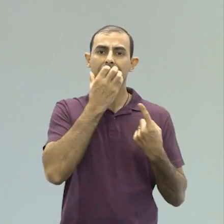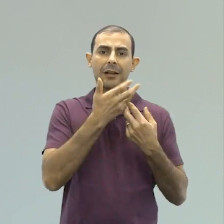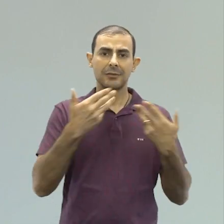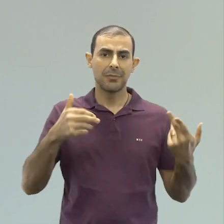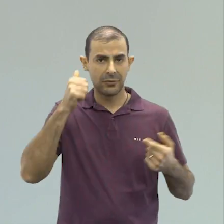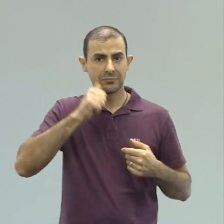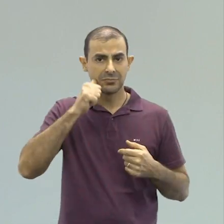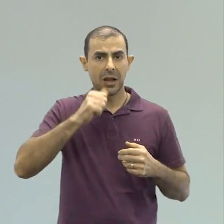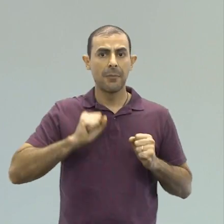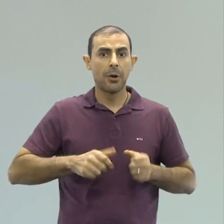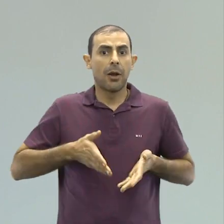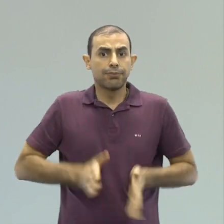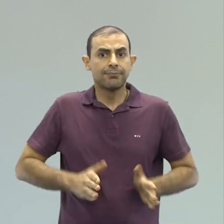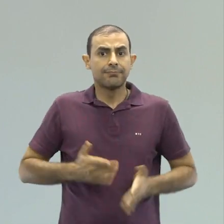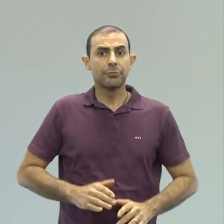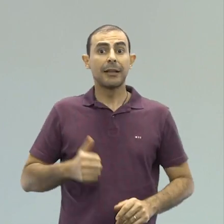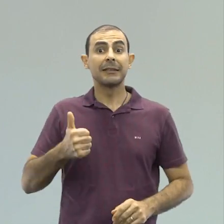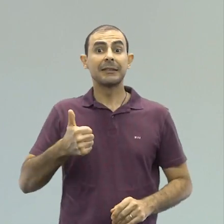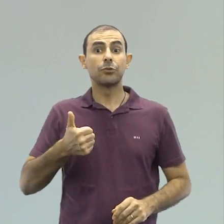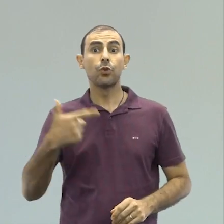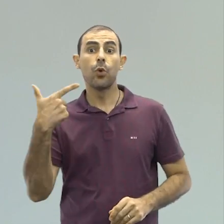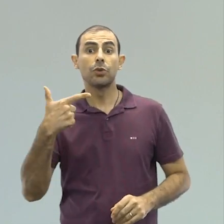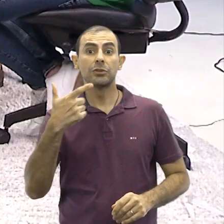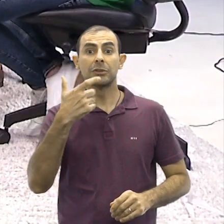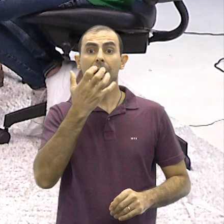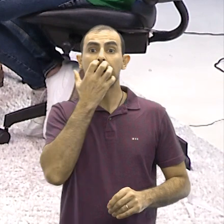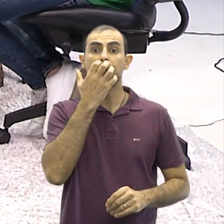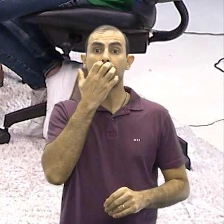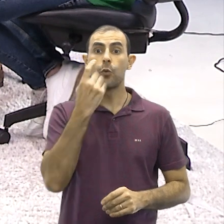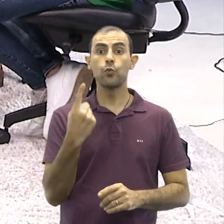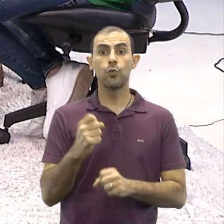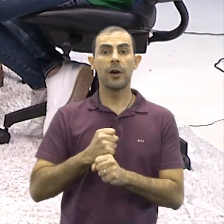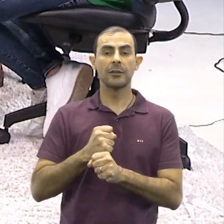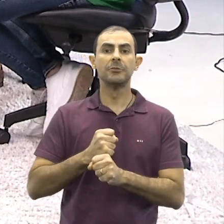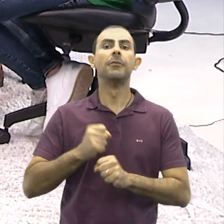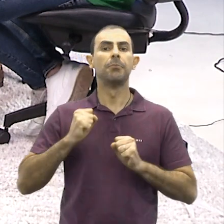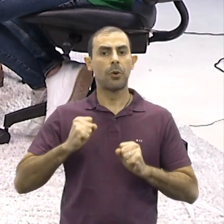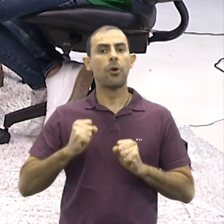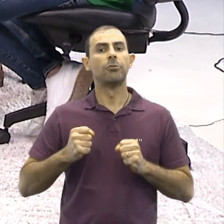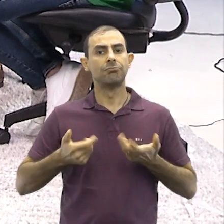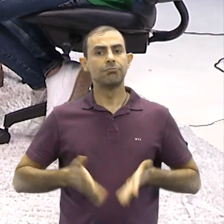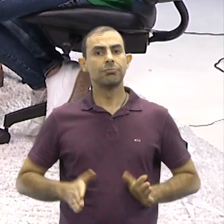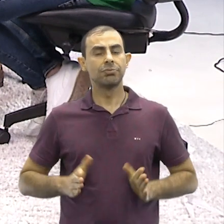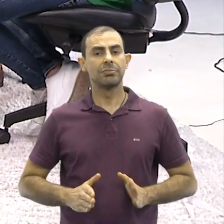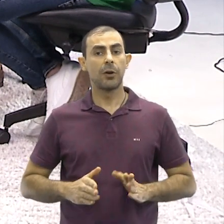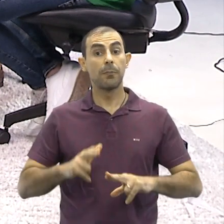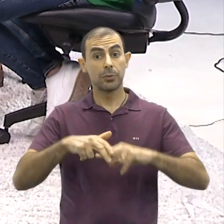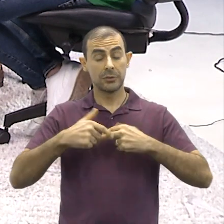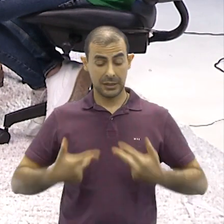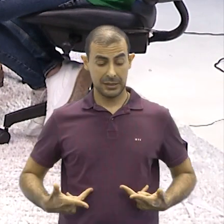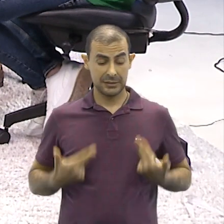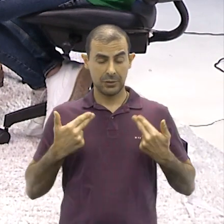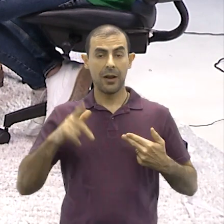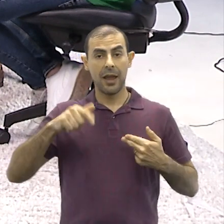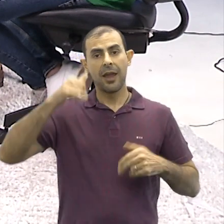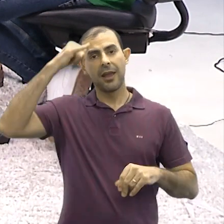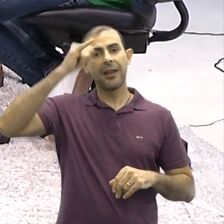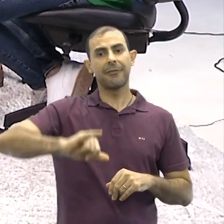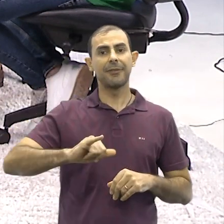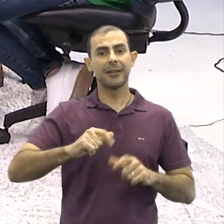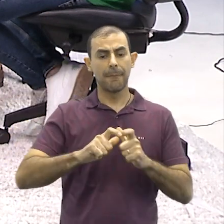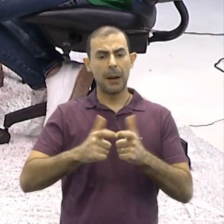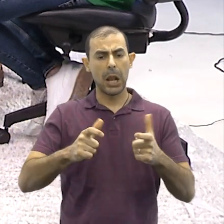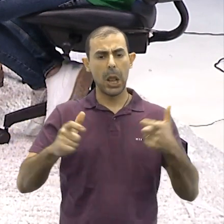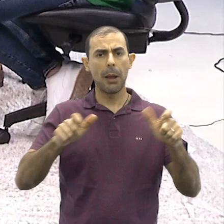ela pode dar até 10, 12 cachorrinhos por ano. Então, o efeito benéfico da castração é um controle preventivo da